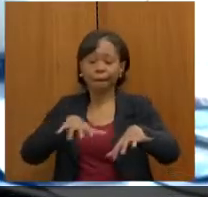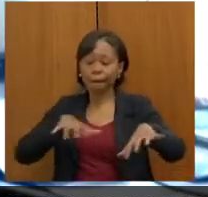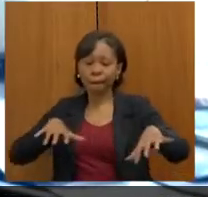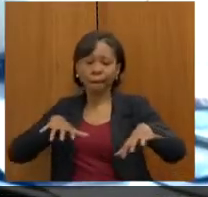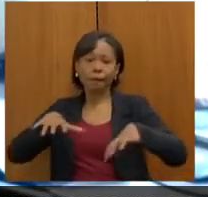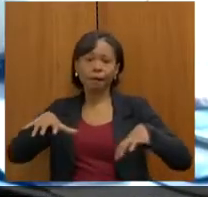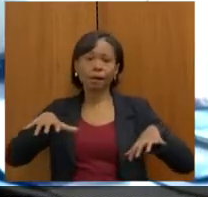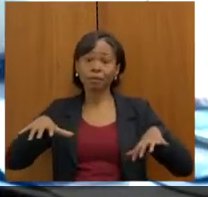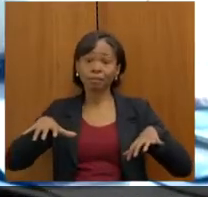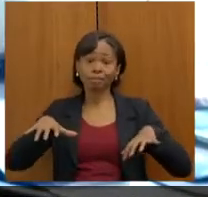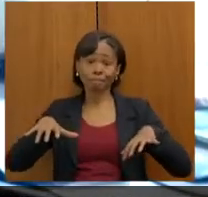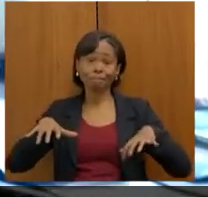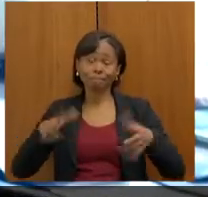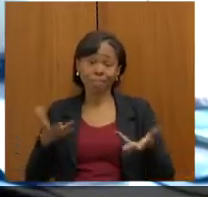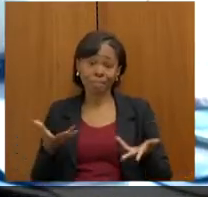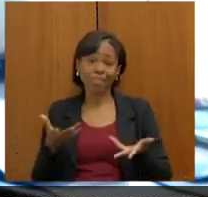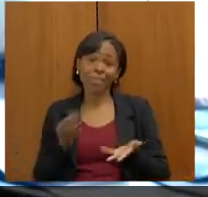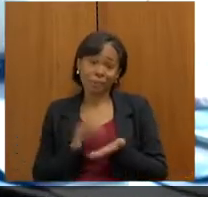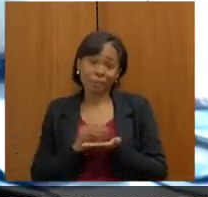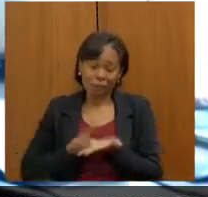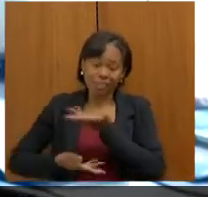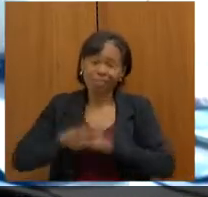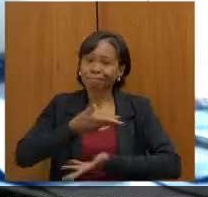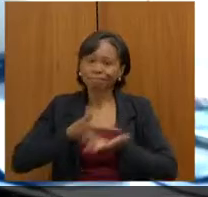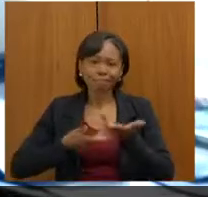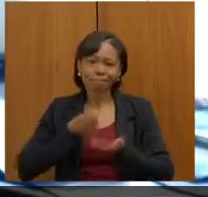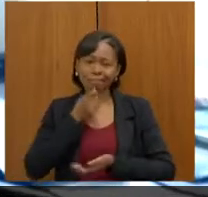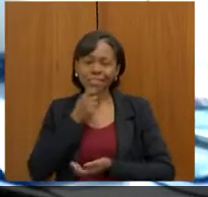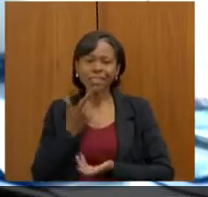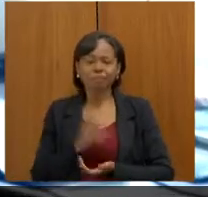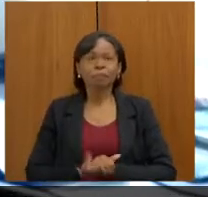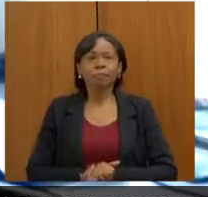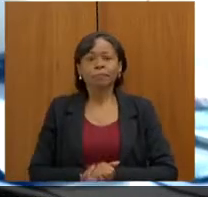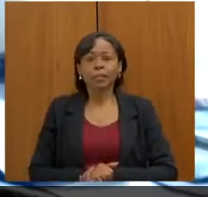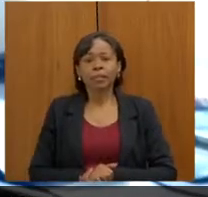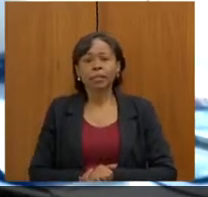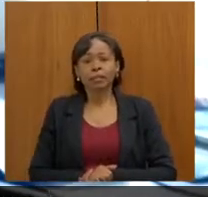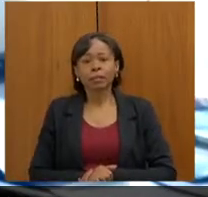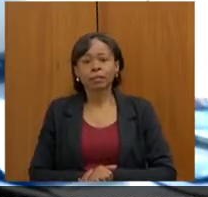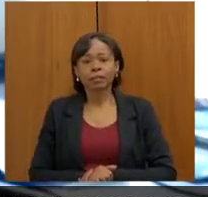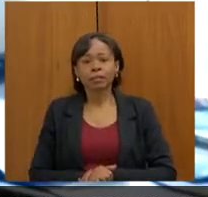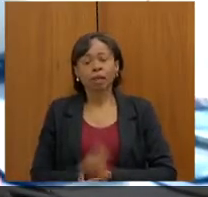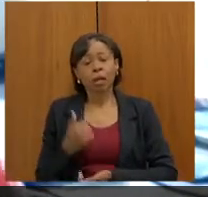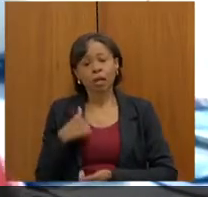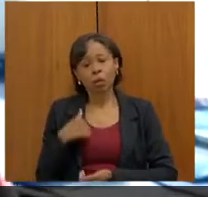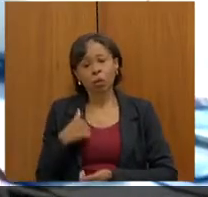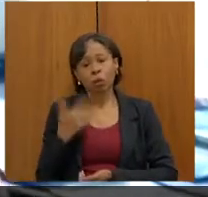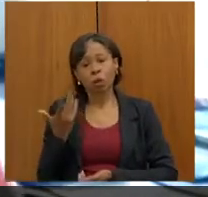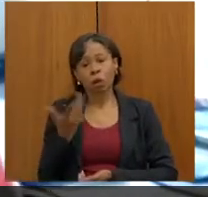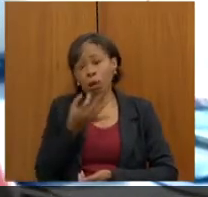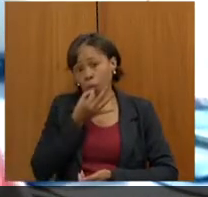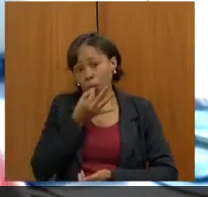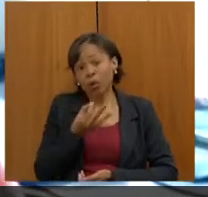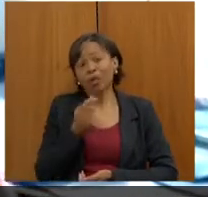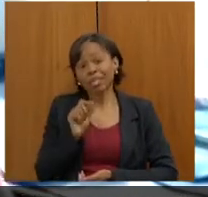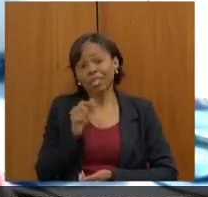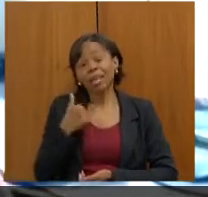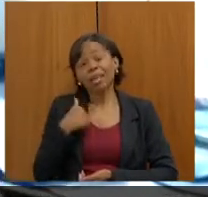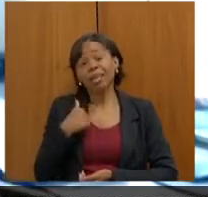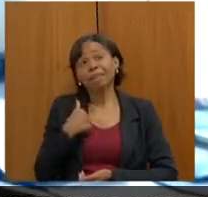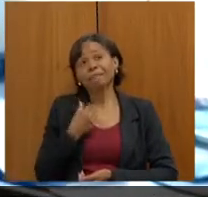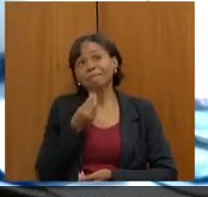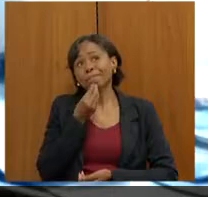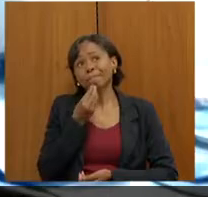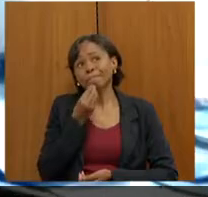médica aí complexo Aqui é ruim né então aqui eu eu diria que eu te espero para os